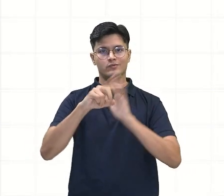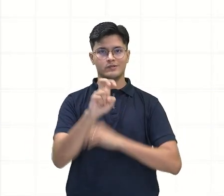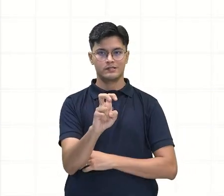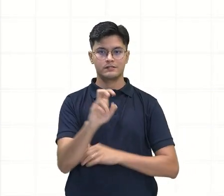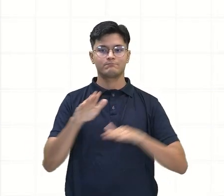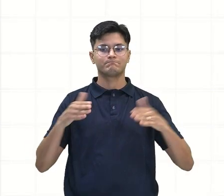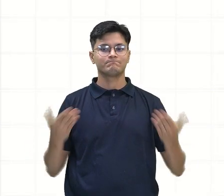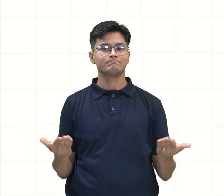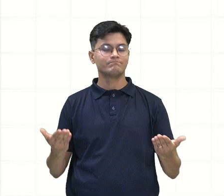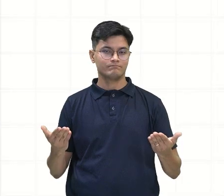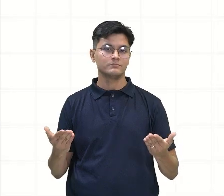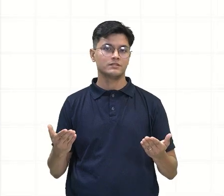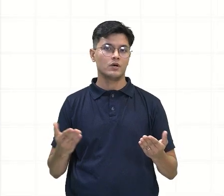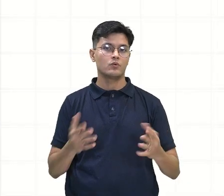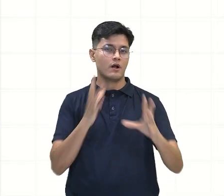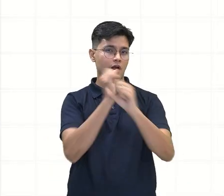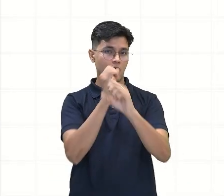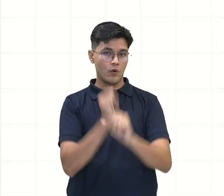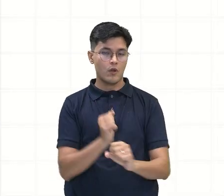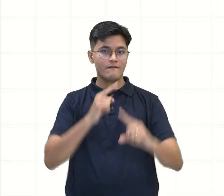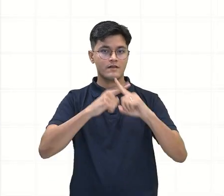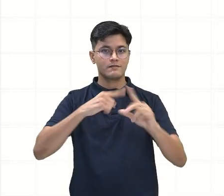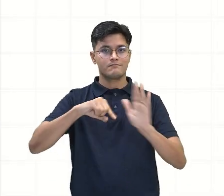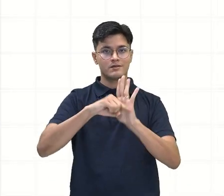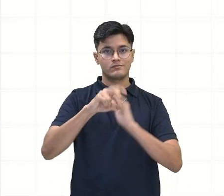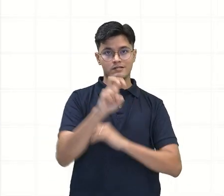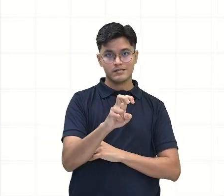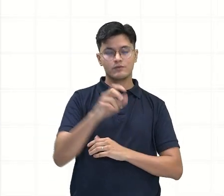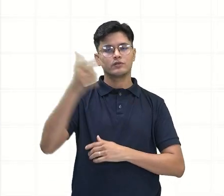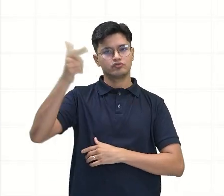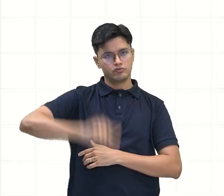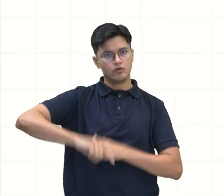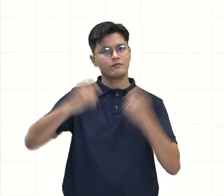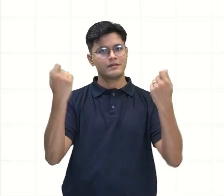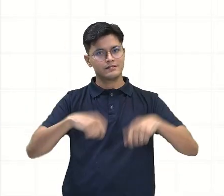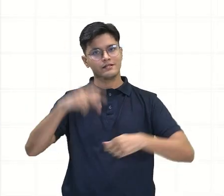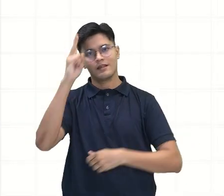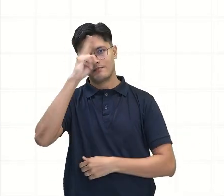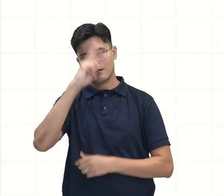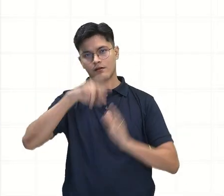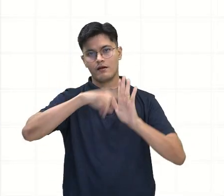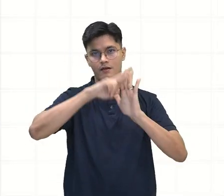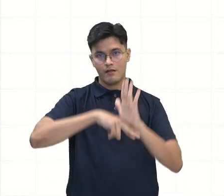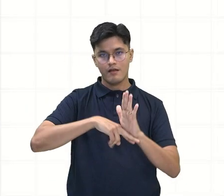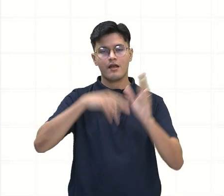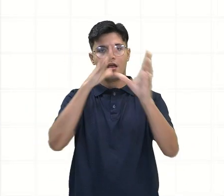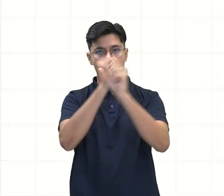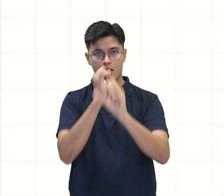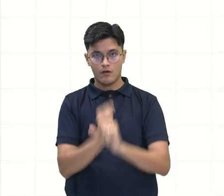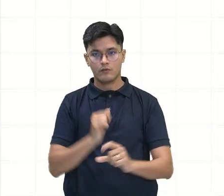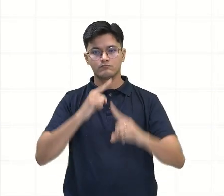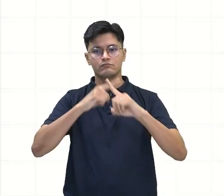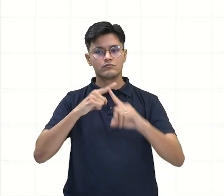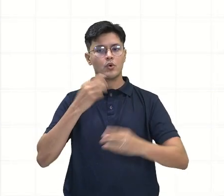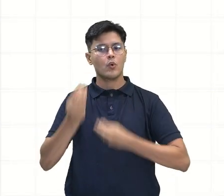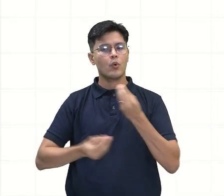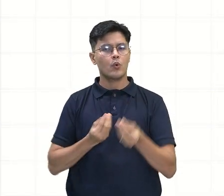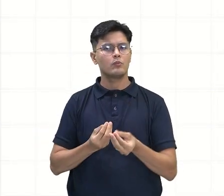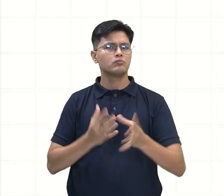por menos 5 e, novamente, eu tenho que lembrar lá da regra de multiplicação. Vou fazer a multiplicação